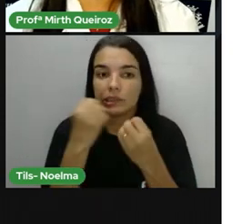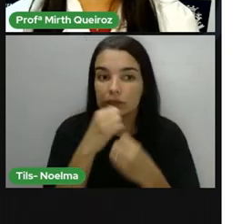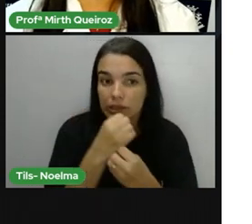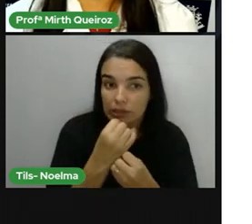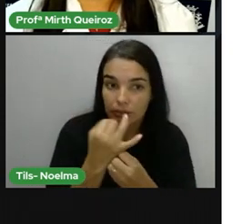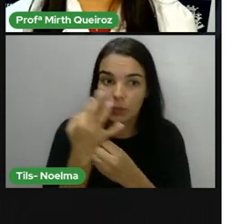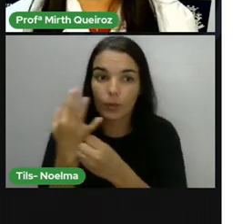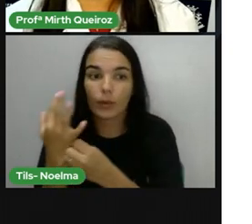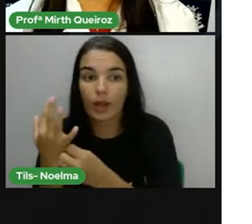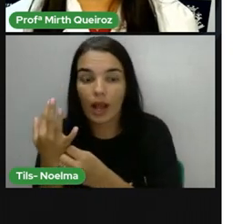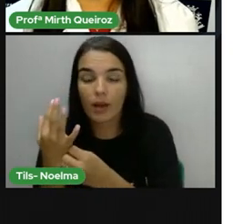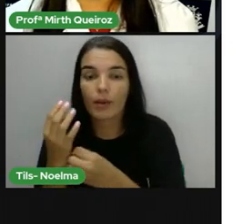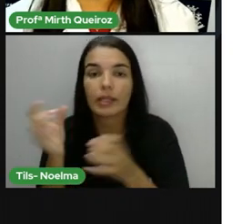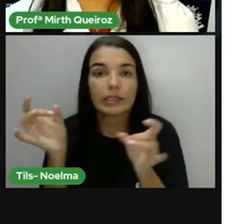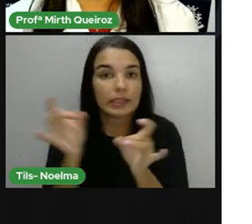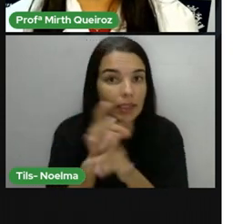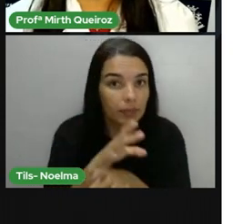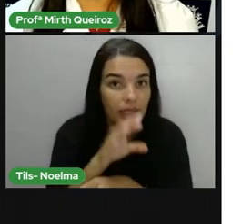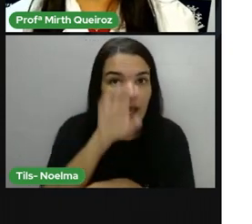terminadas em